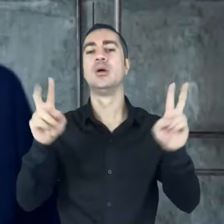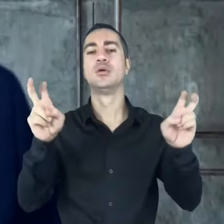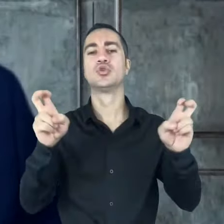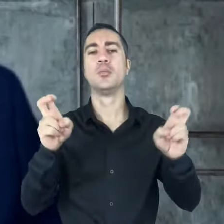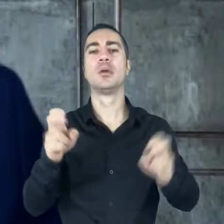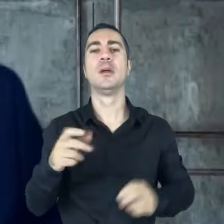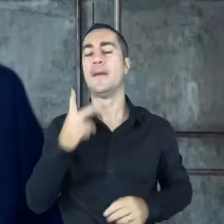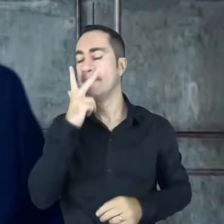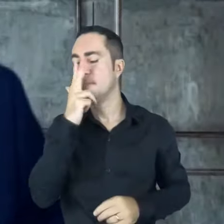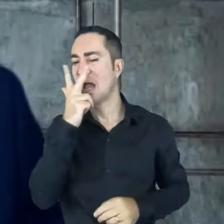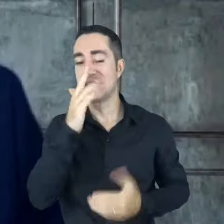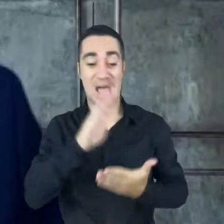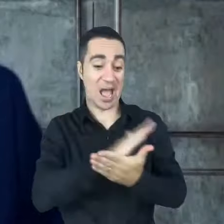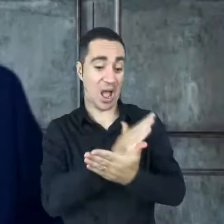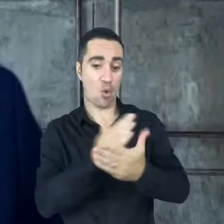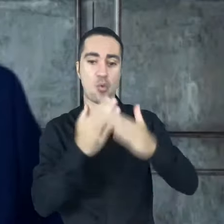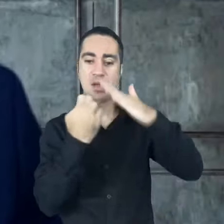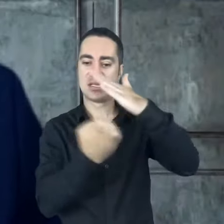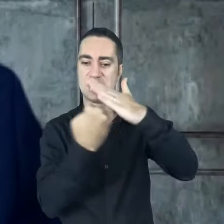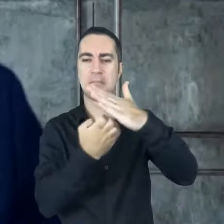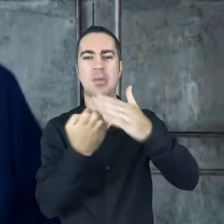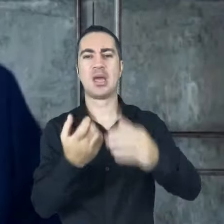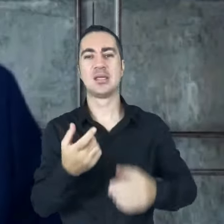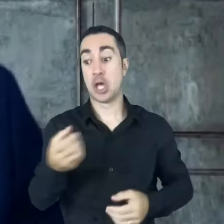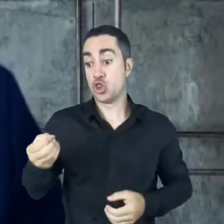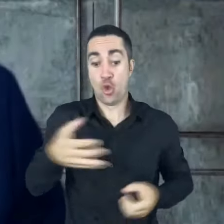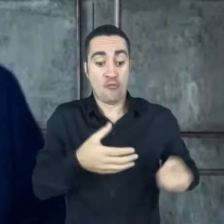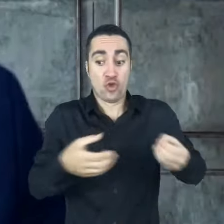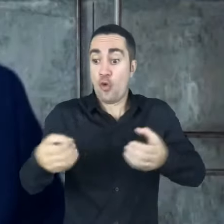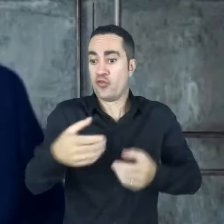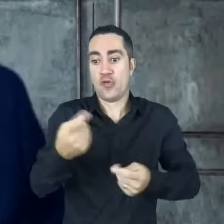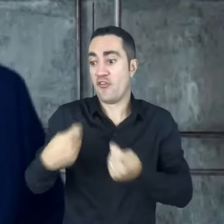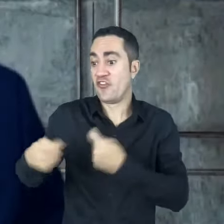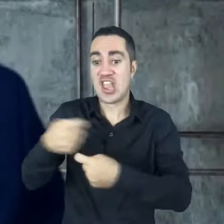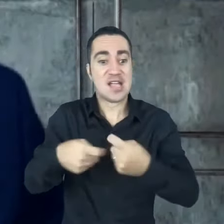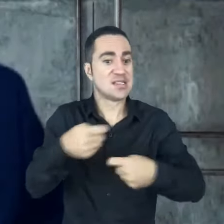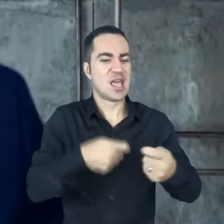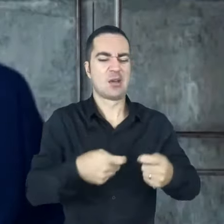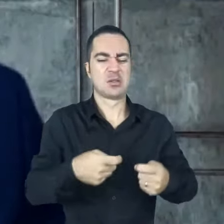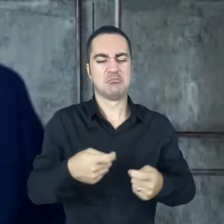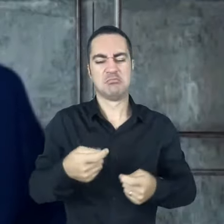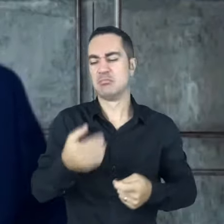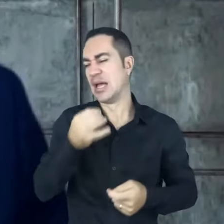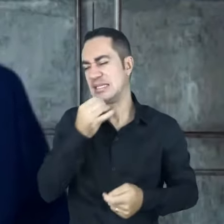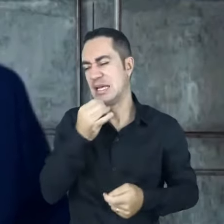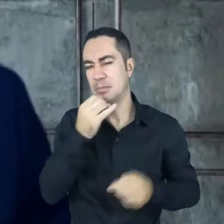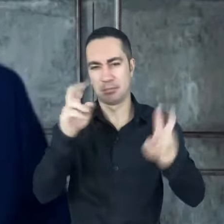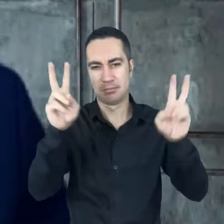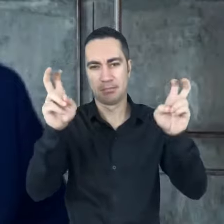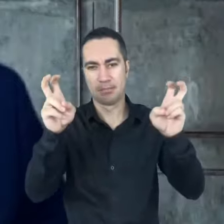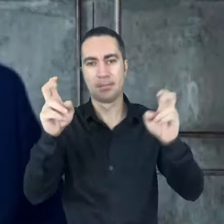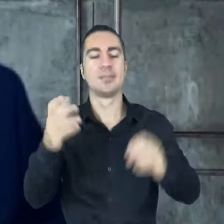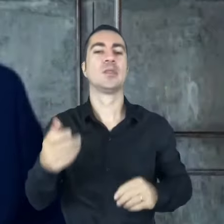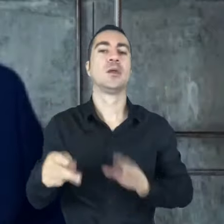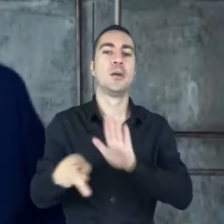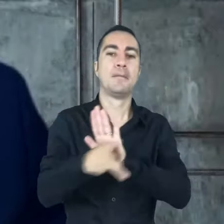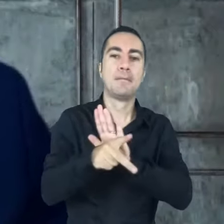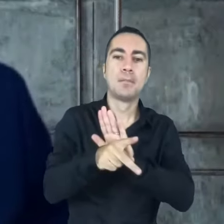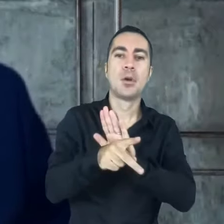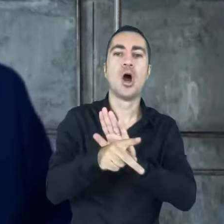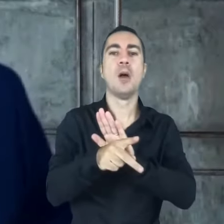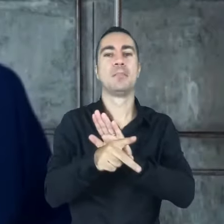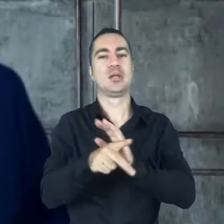novos instrumentos financeiros. Né? Então, instrumentos desses como Sustainability Linked Loan, Linked